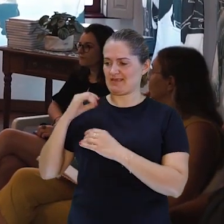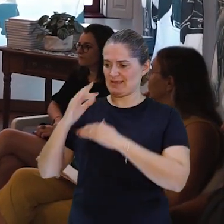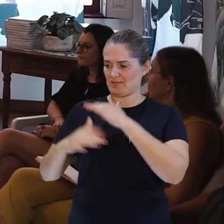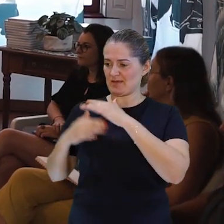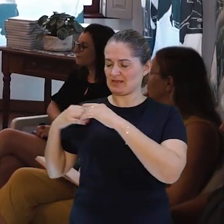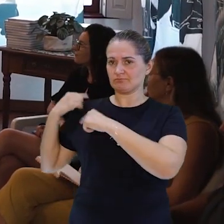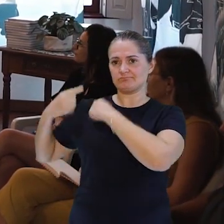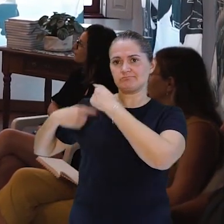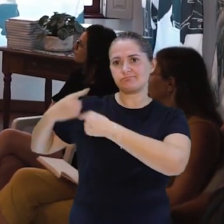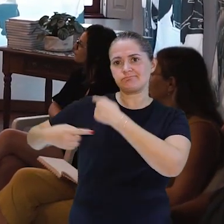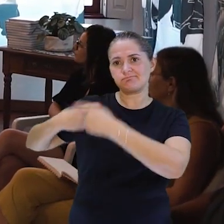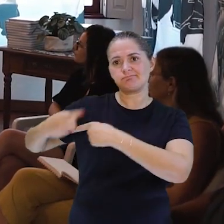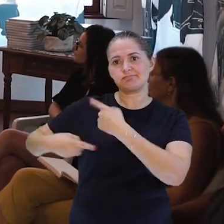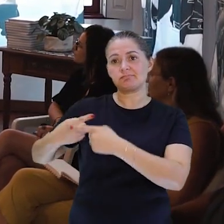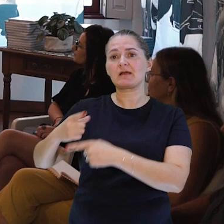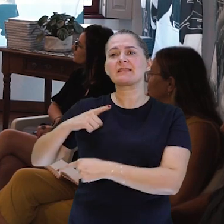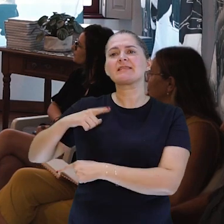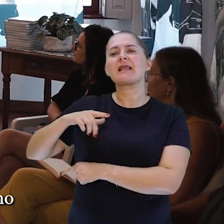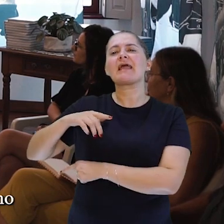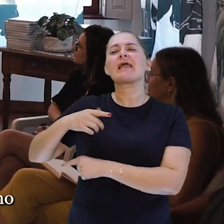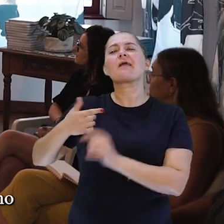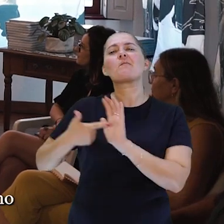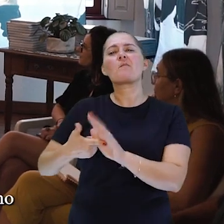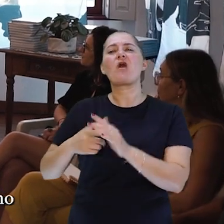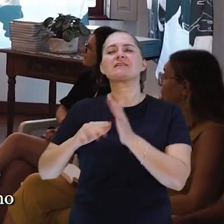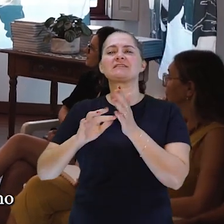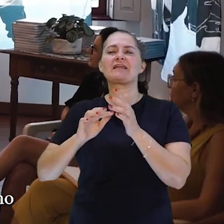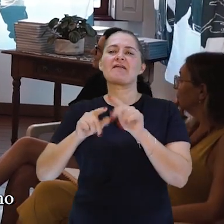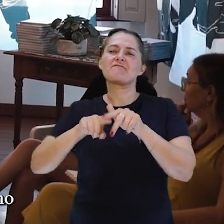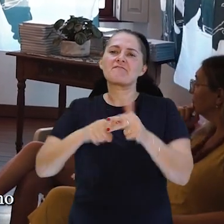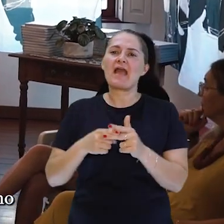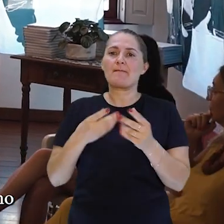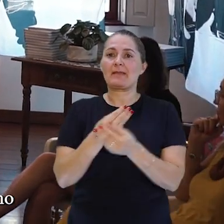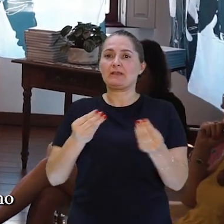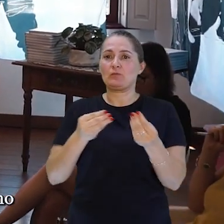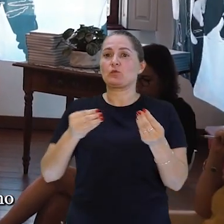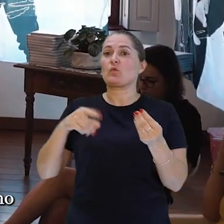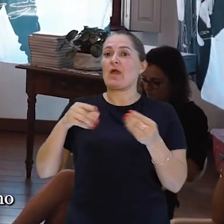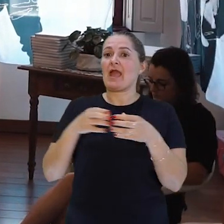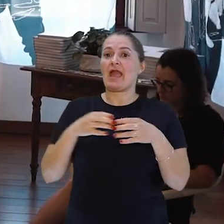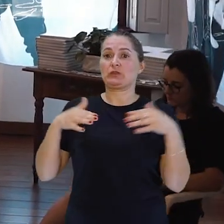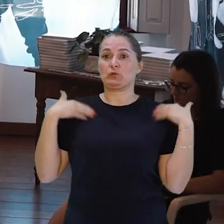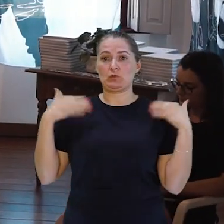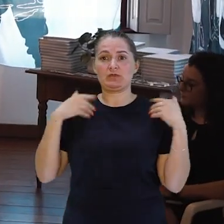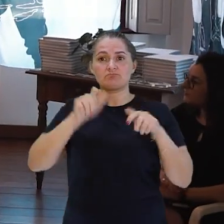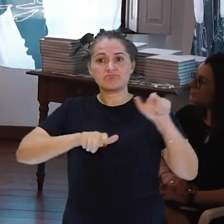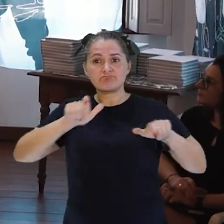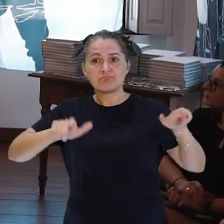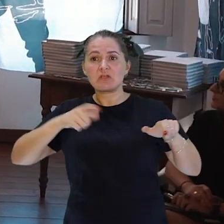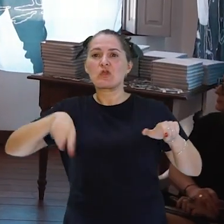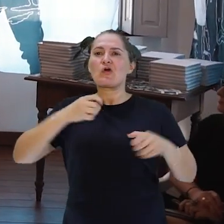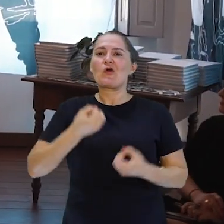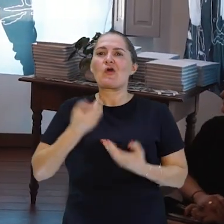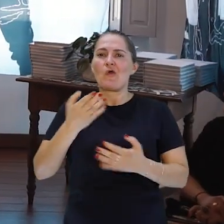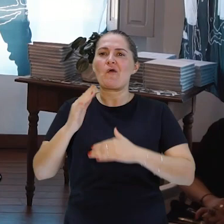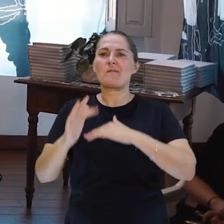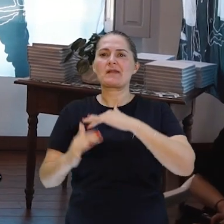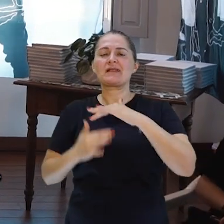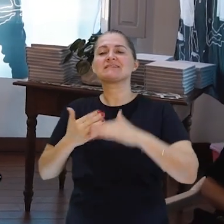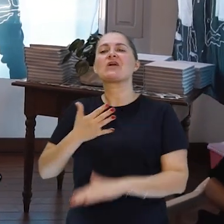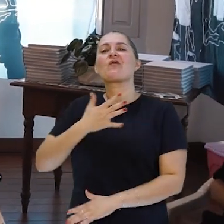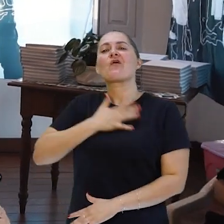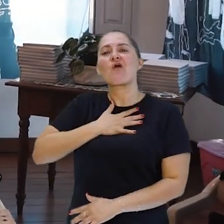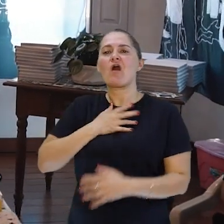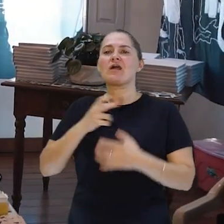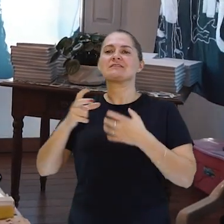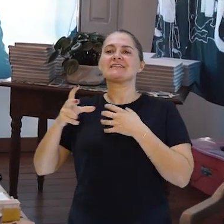muitas na nossa imigração desde as nossas origens. Essa ferramenta eu uso bastante no turismo para mostrar para o turista, né? Eles vêm para cá, a gente conta